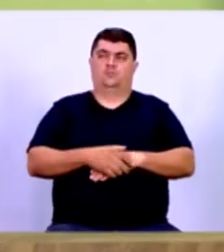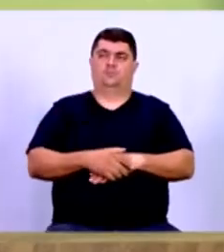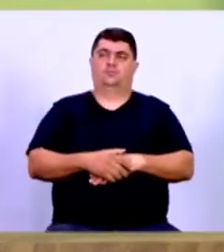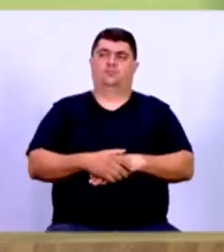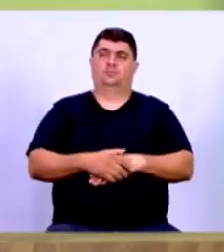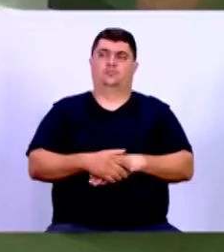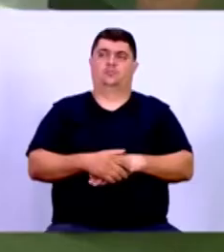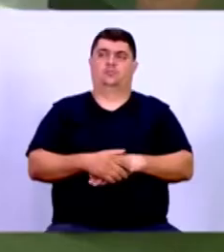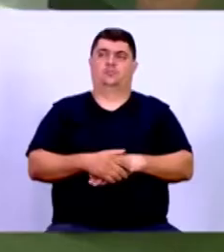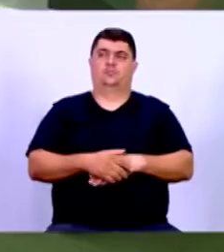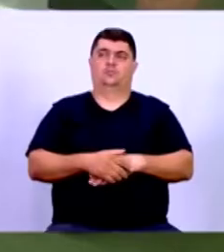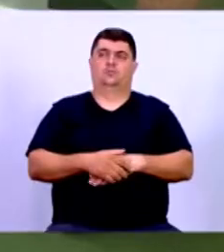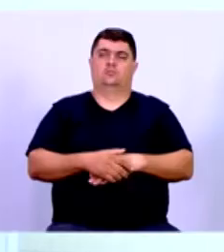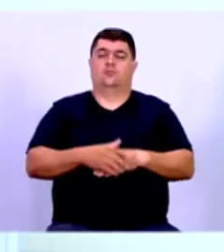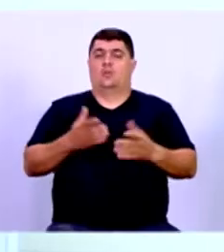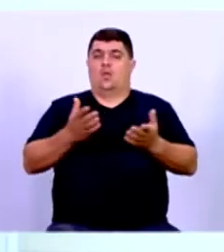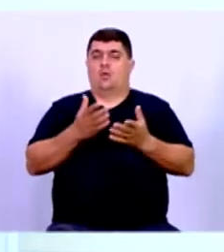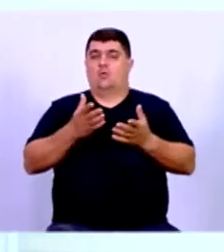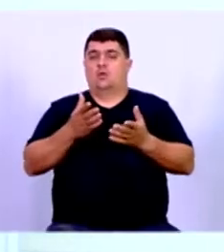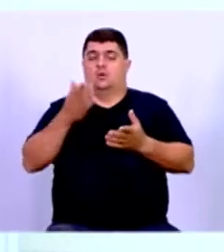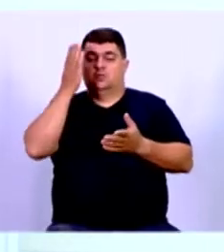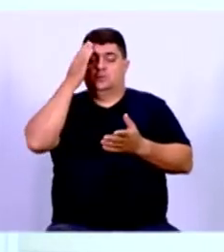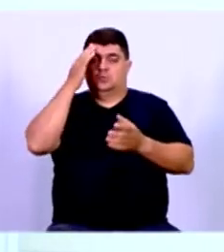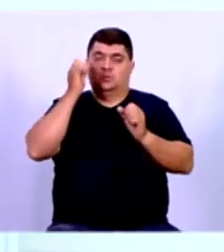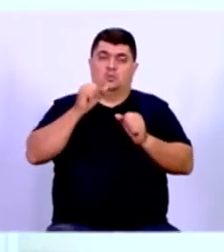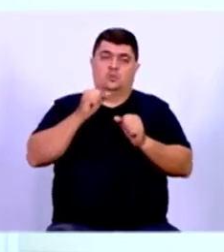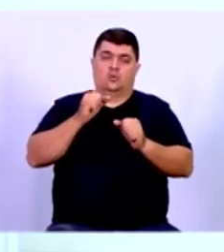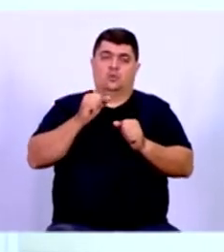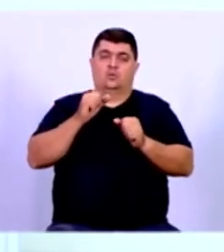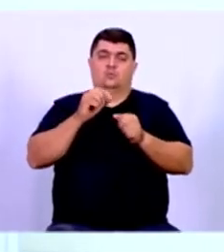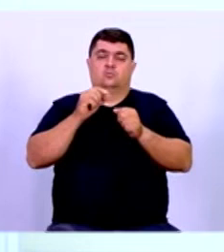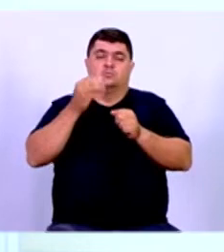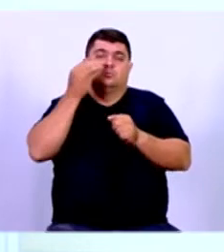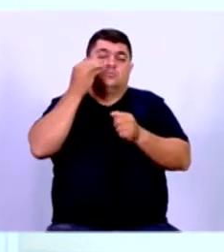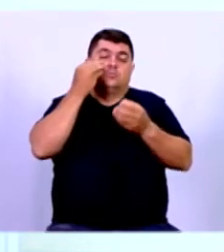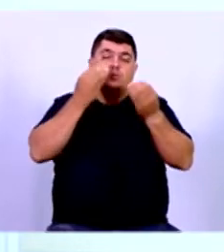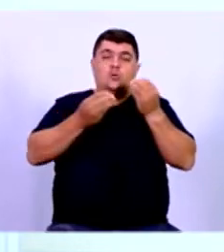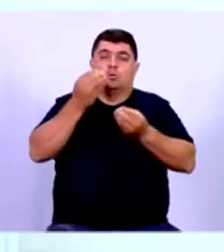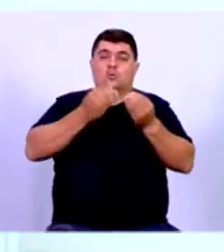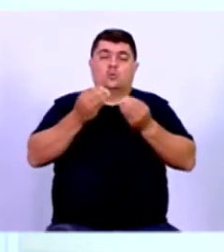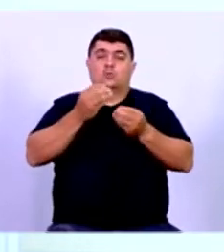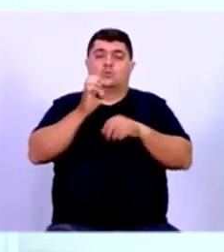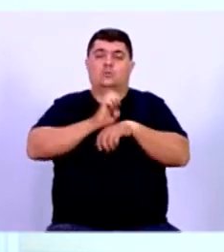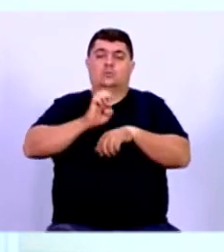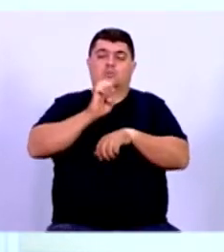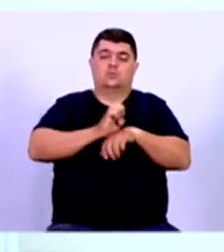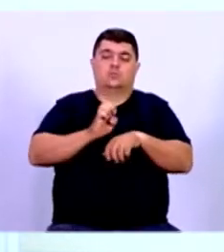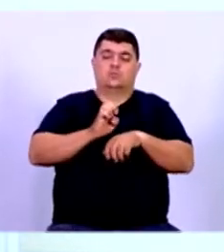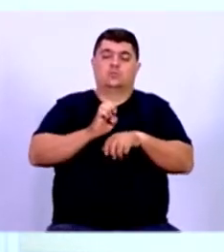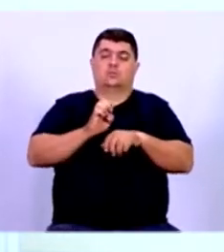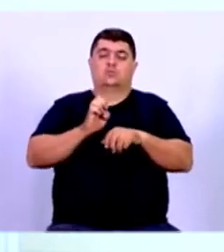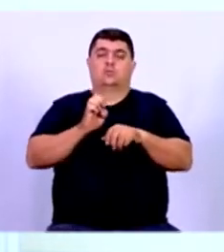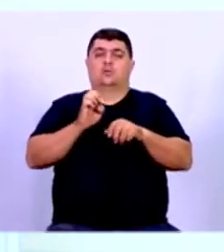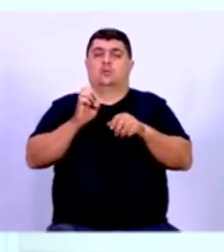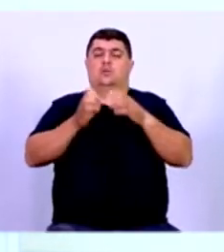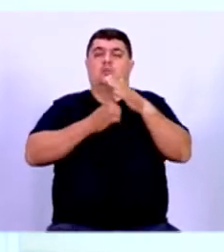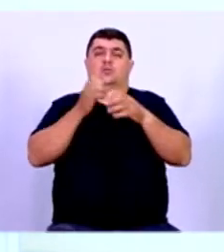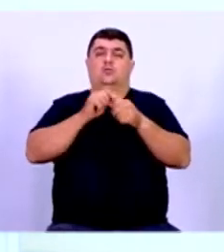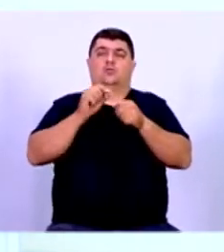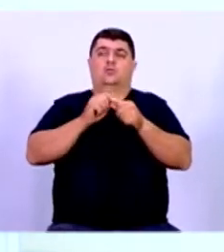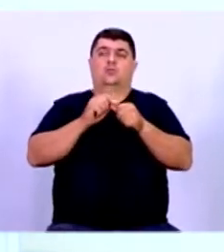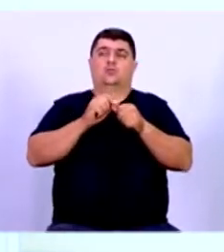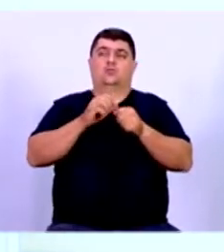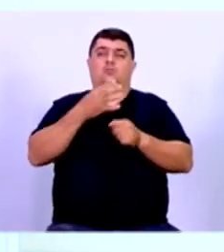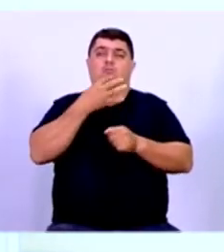professora. E agora, para você saber se você pode fazer mais ou menos, se você tem, o que você tem que fazer enquanto estagiário, o que a empresa tem que fazer,